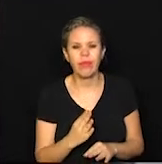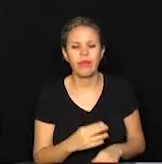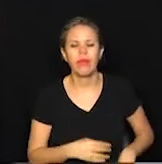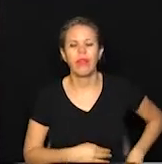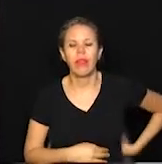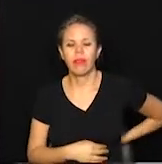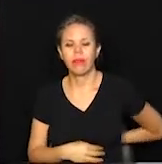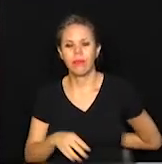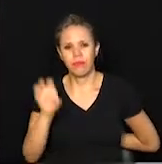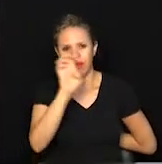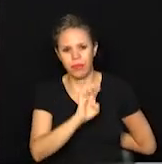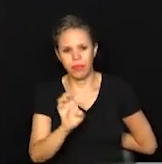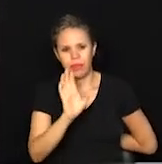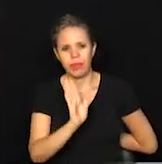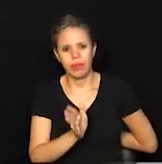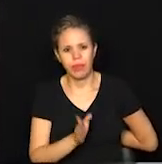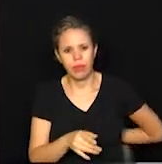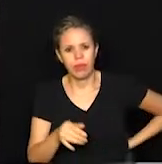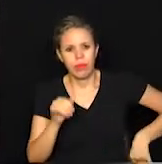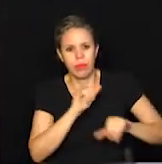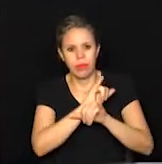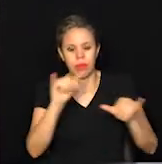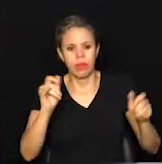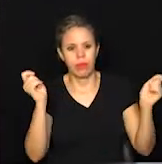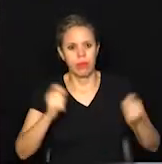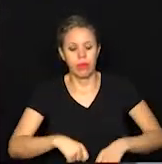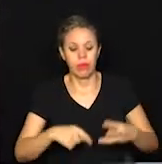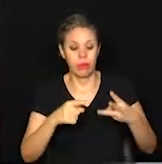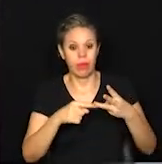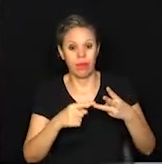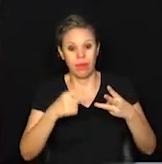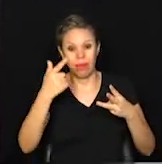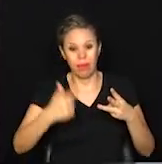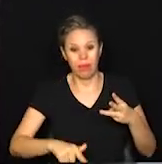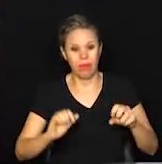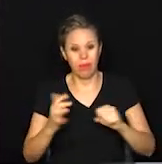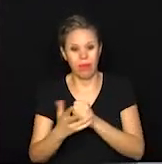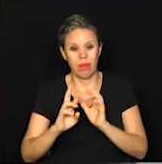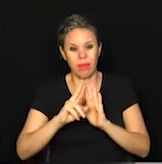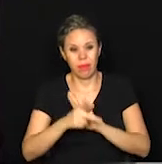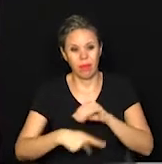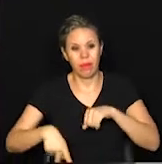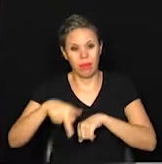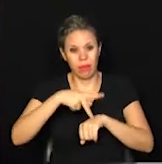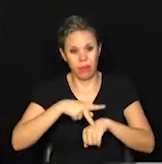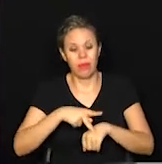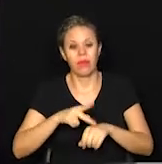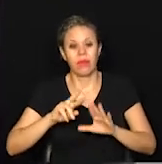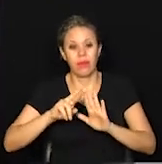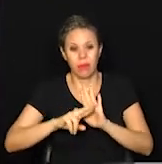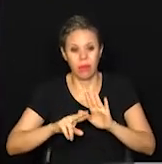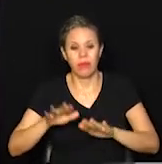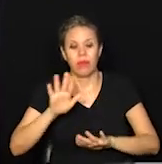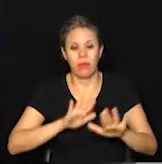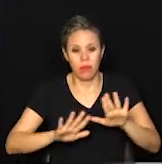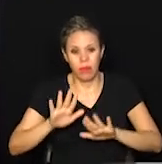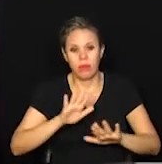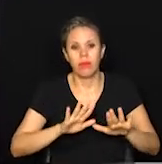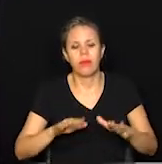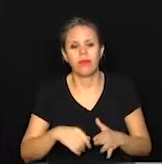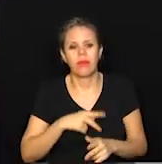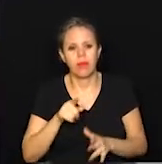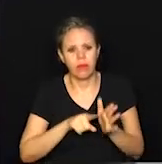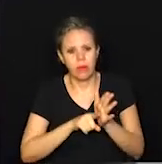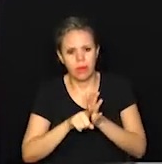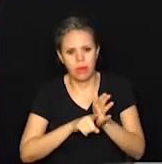a Europa já está aí alertando para uma possível terceira onda, tem vários países que estão tomando medidas de restrição, os